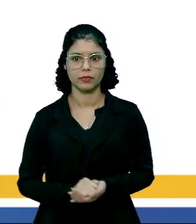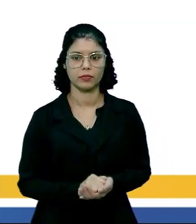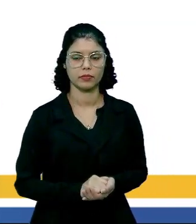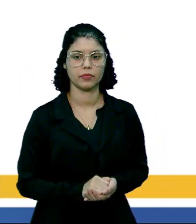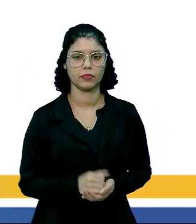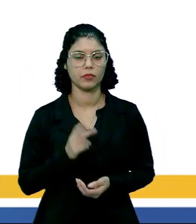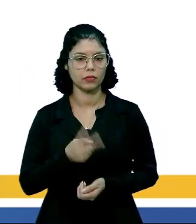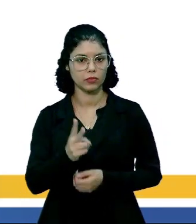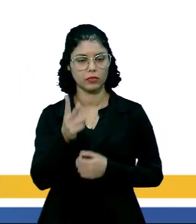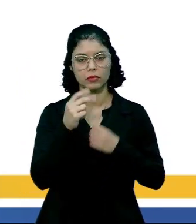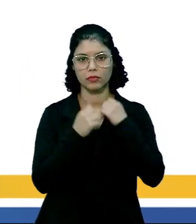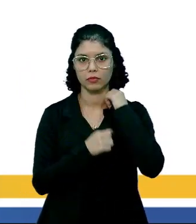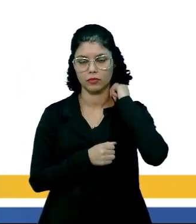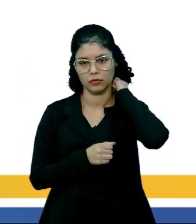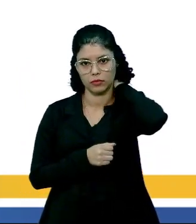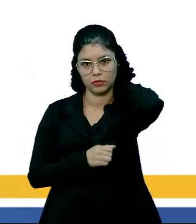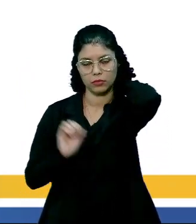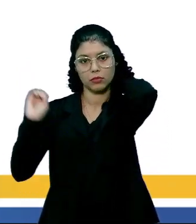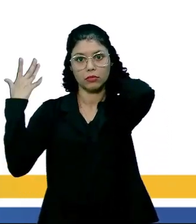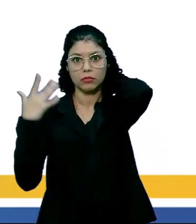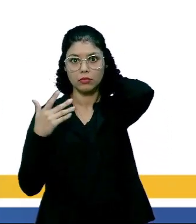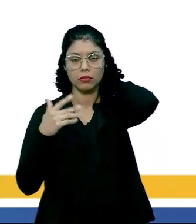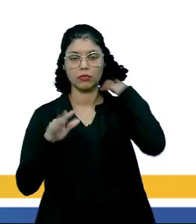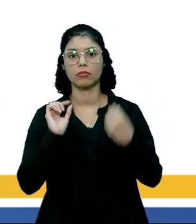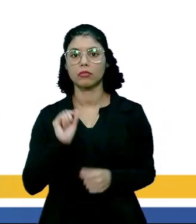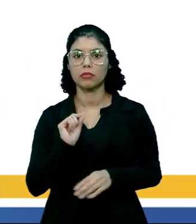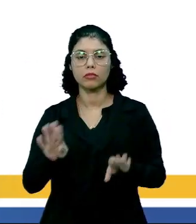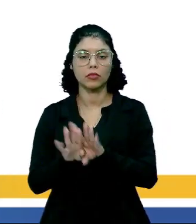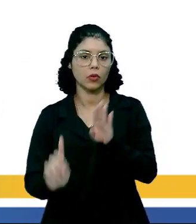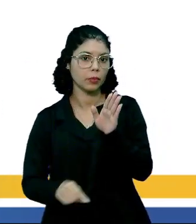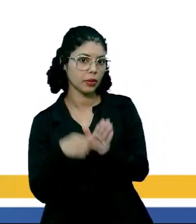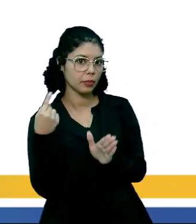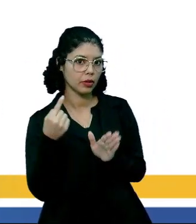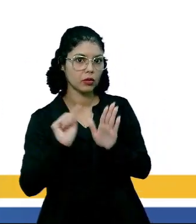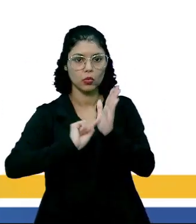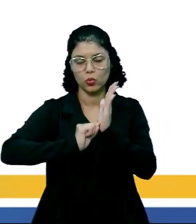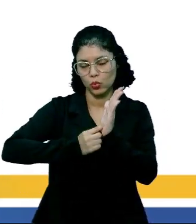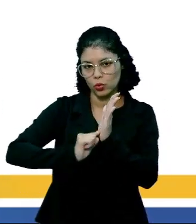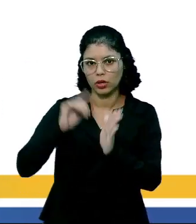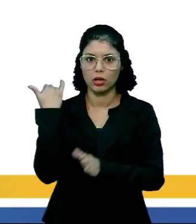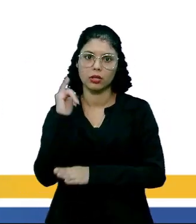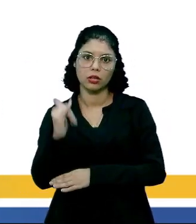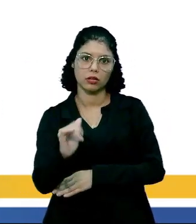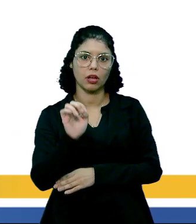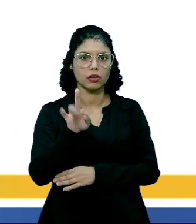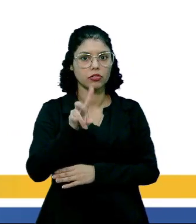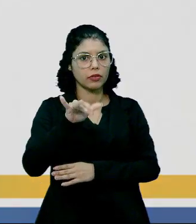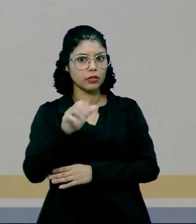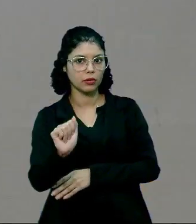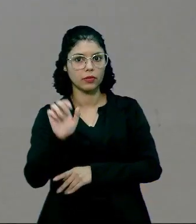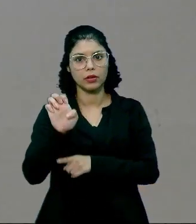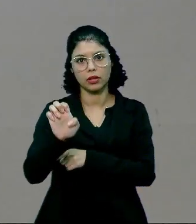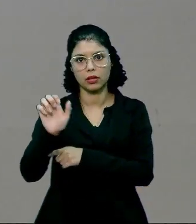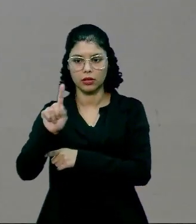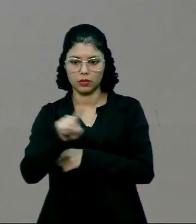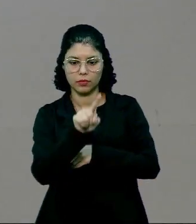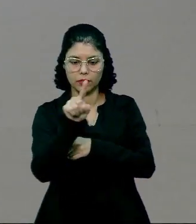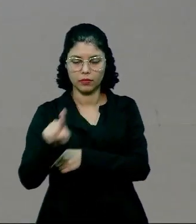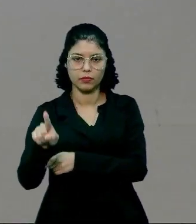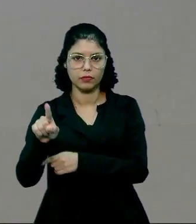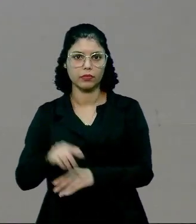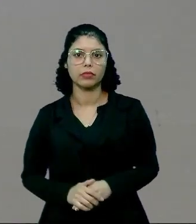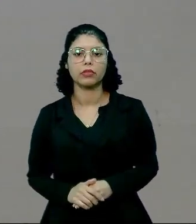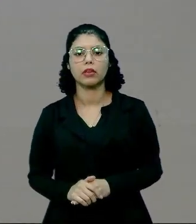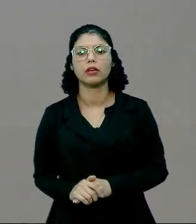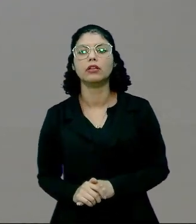vamos seguir nesse caso vai aparecer aí o primeiro tópico que é a energia de ativação o que que é energia de